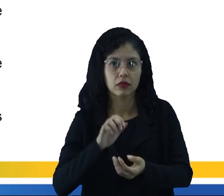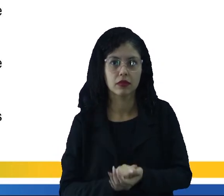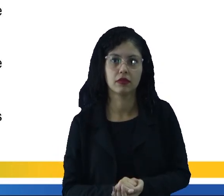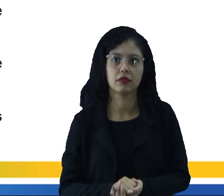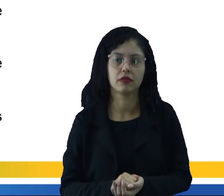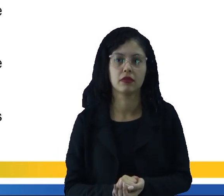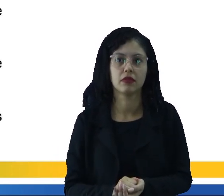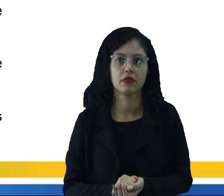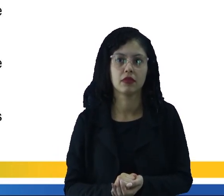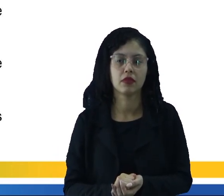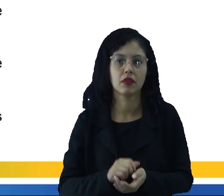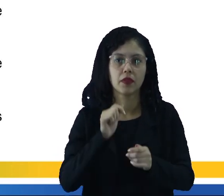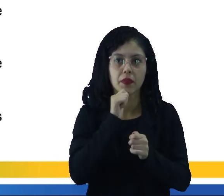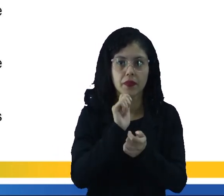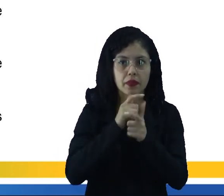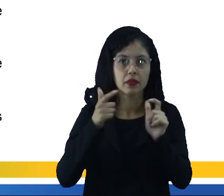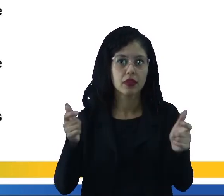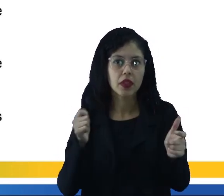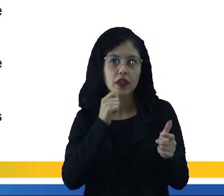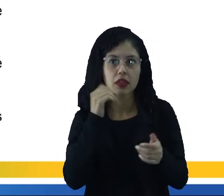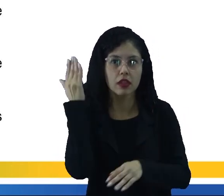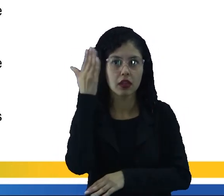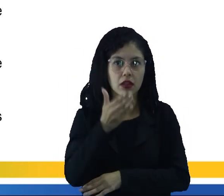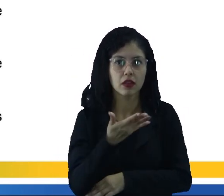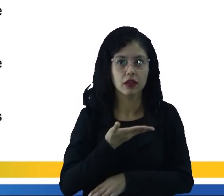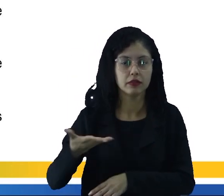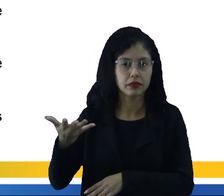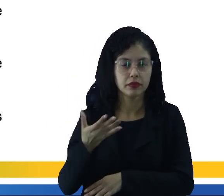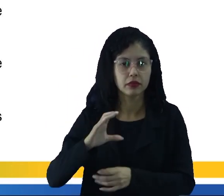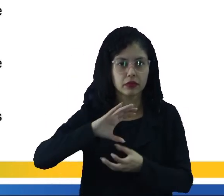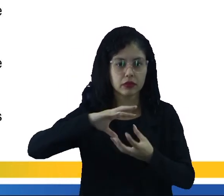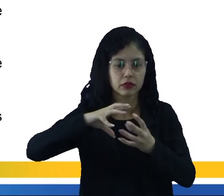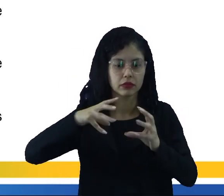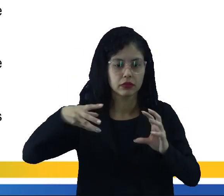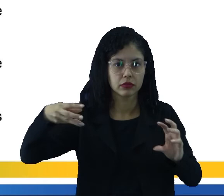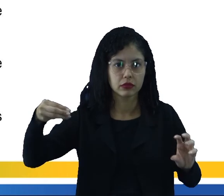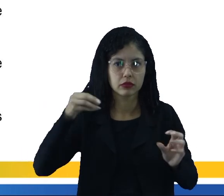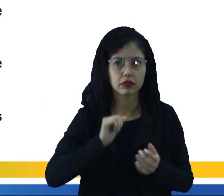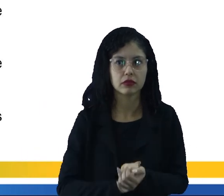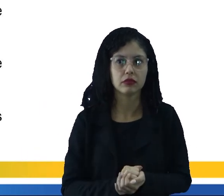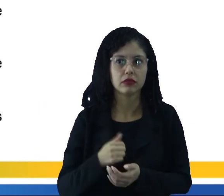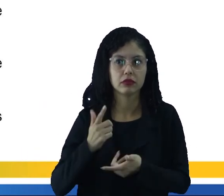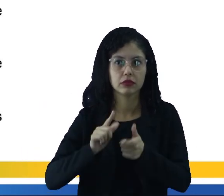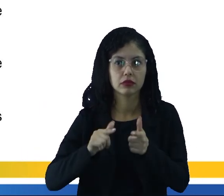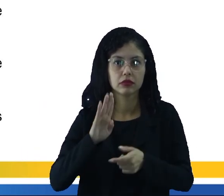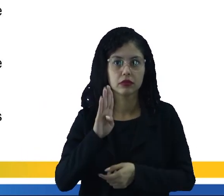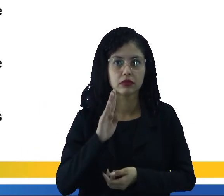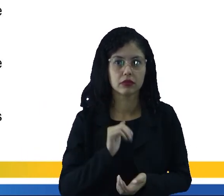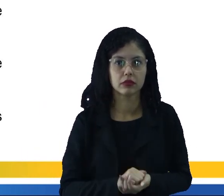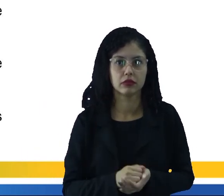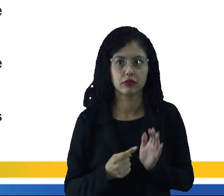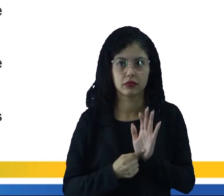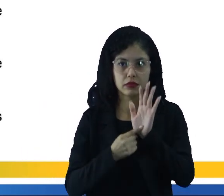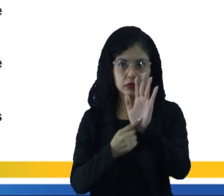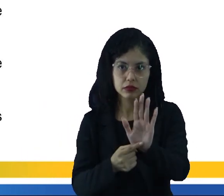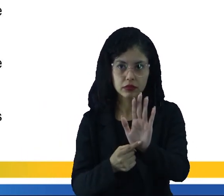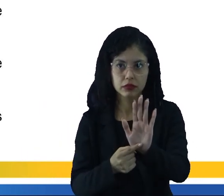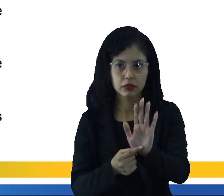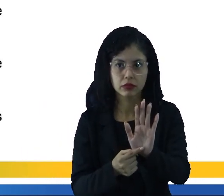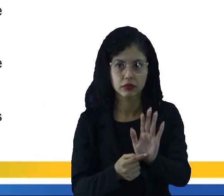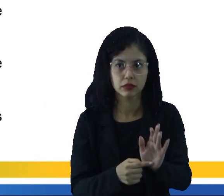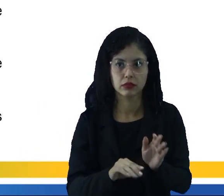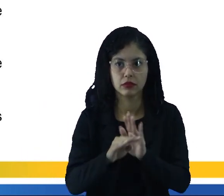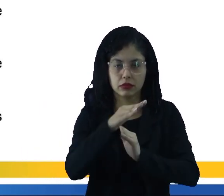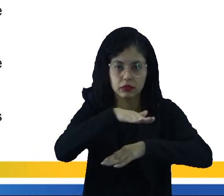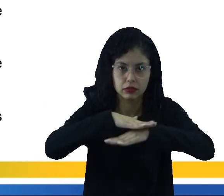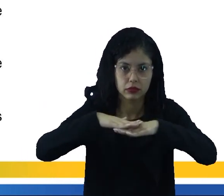cone. As deformações aumentam na direção da base do cone. Letra B. Representar as formas e